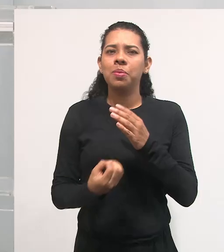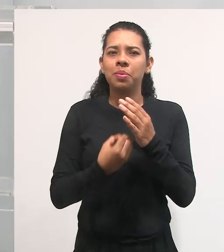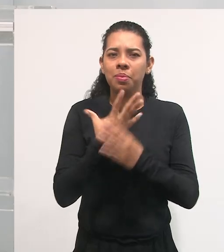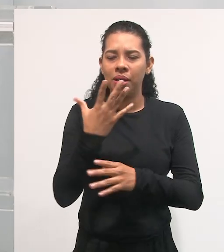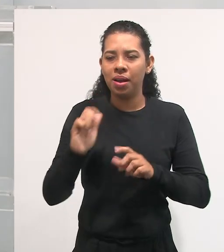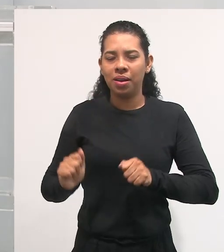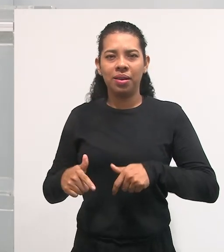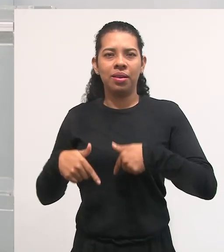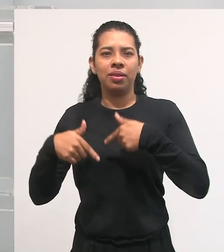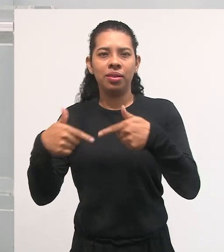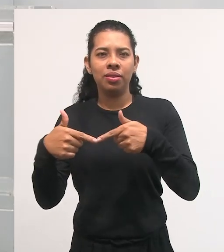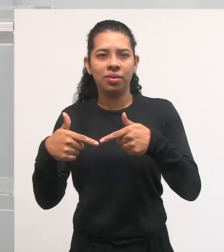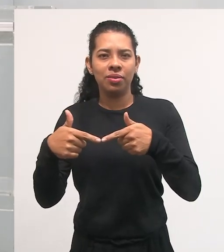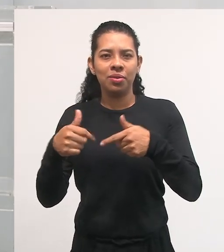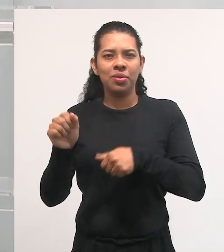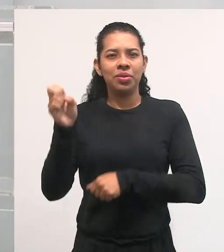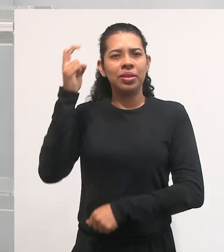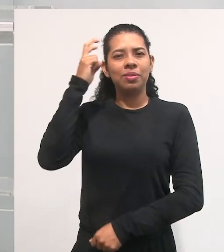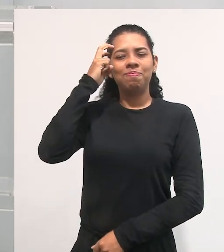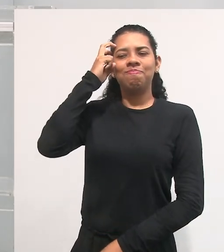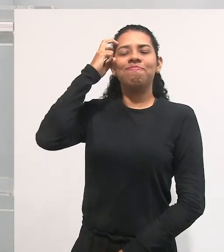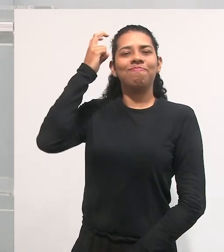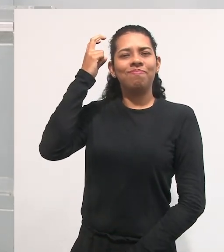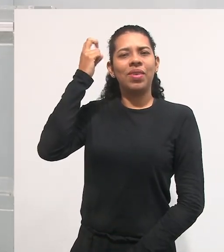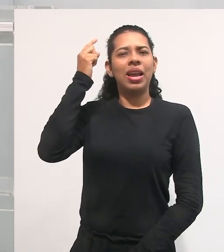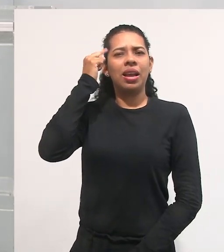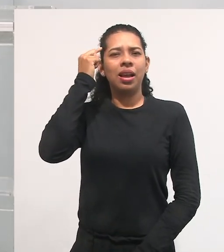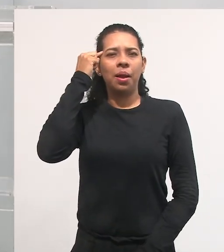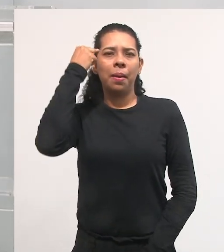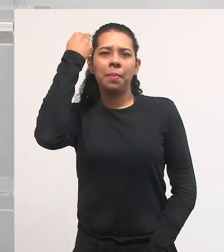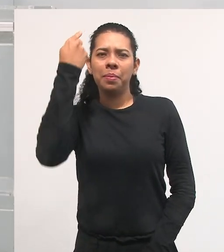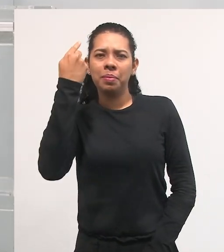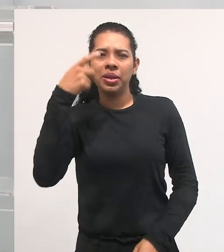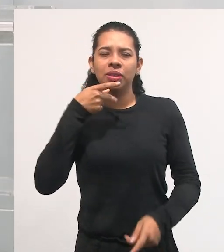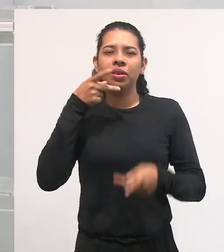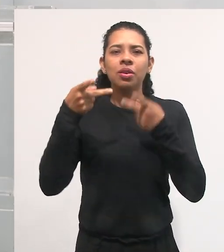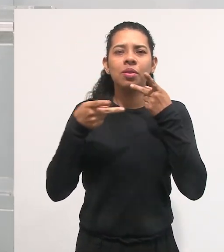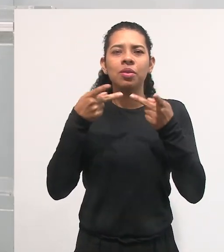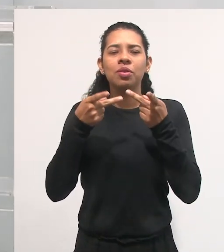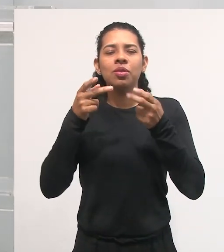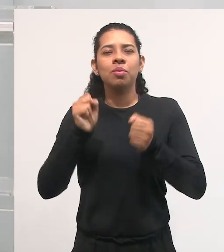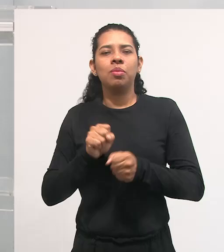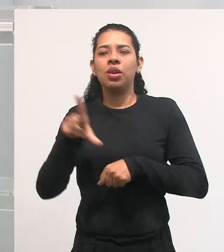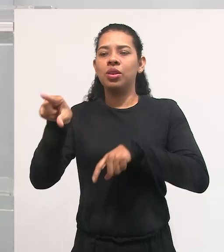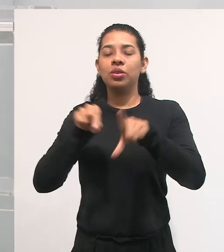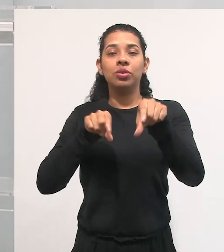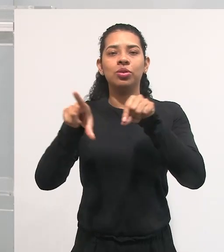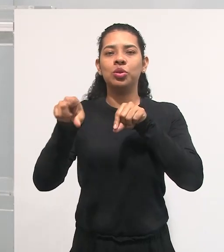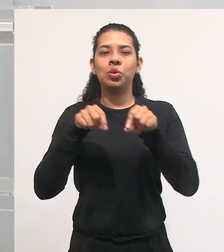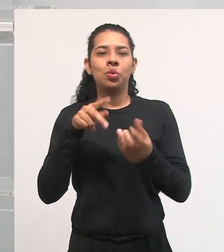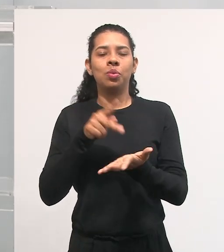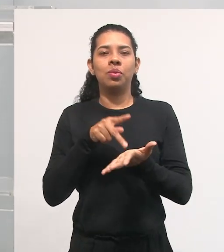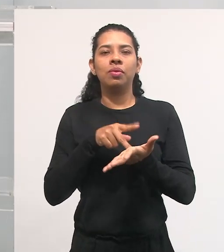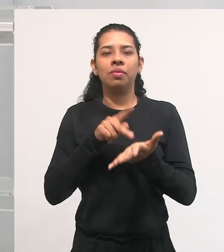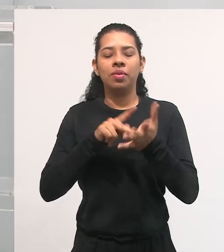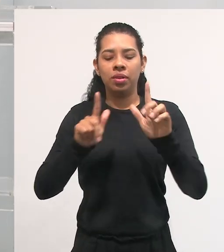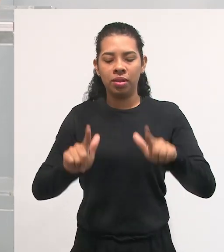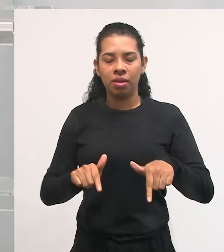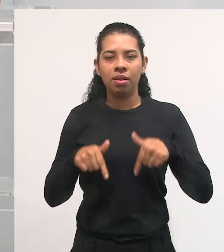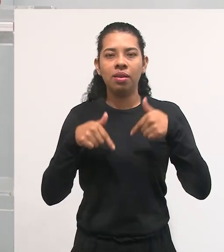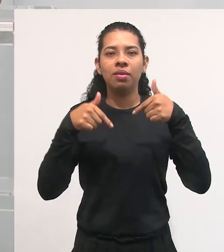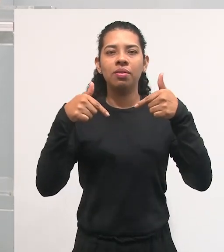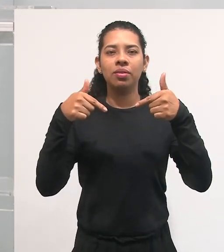eh ativismo que tem participação que tem consciência crítica e por isso ela toma as suas próprias